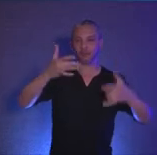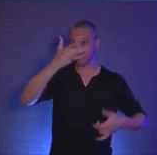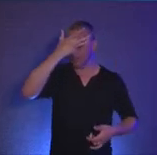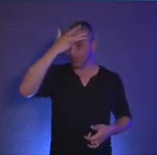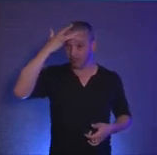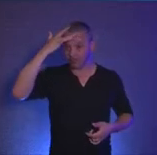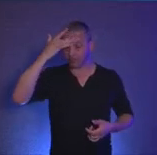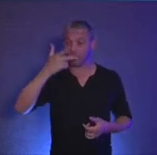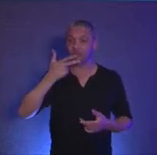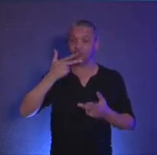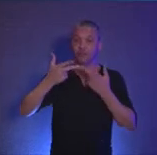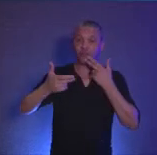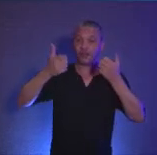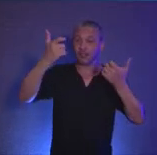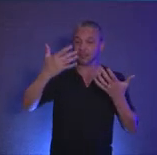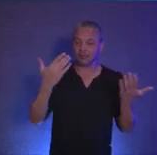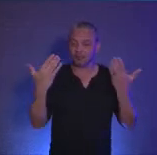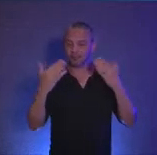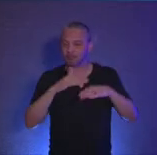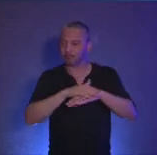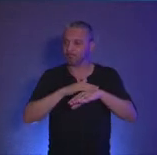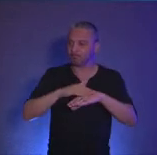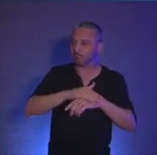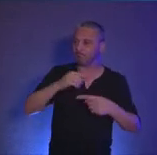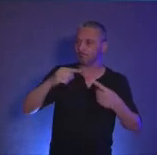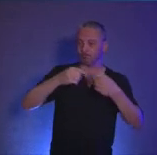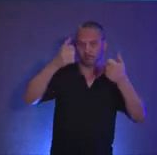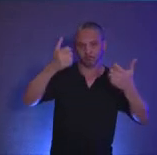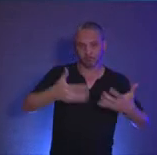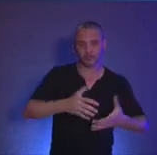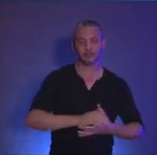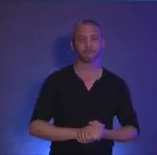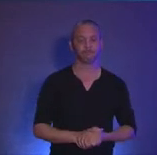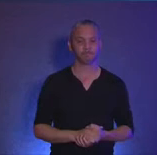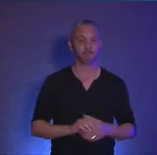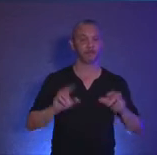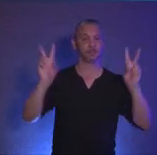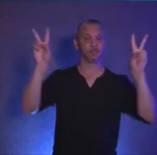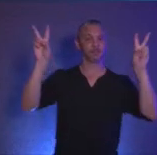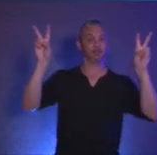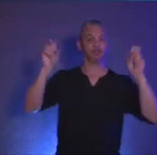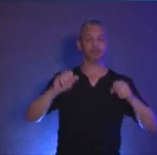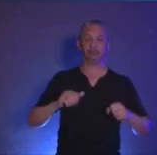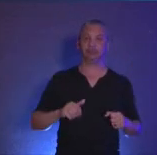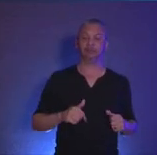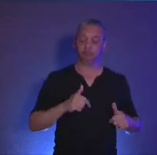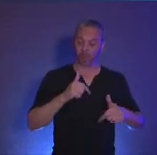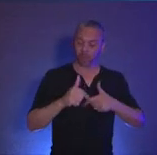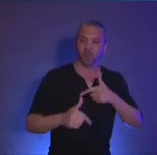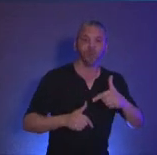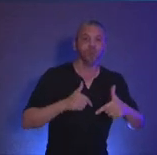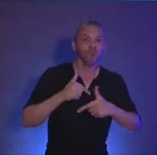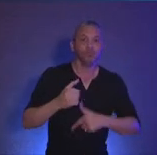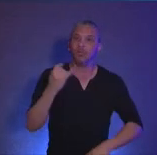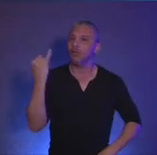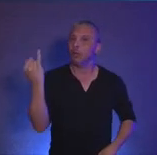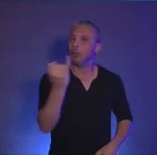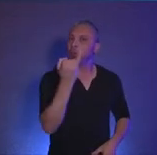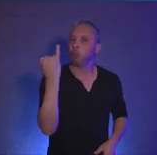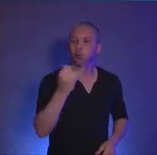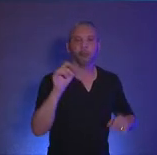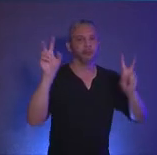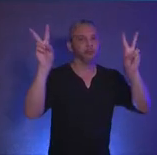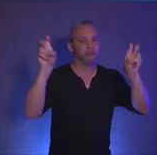jurados sobre os trabalhos finalistas dessa categoria de dados abertos. Abre aspas. Foram trabalhos de alta relevância